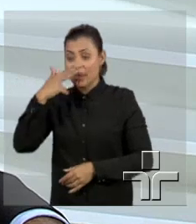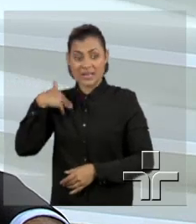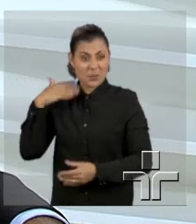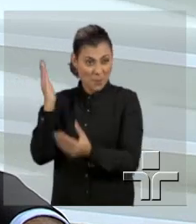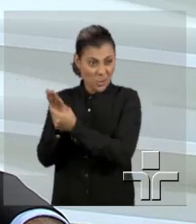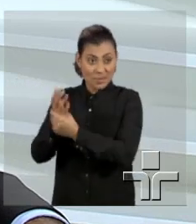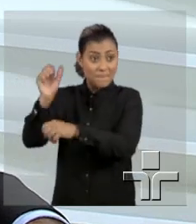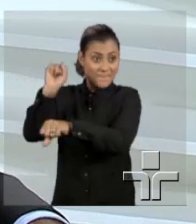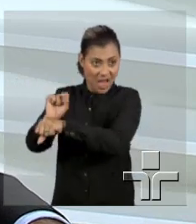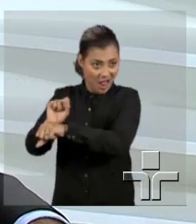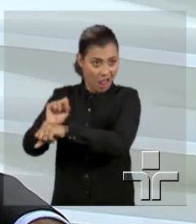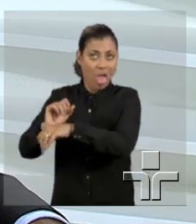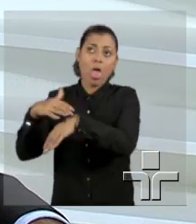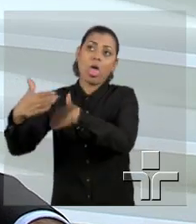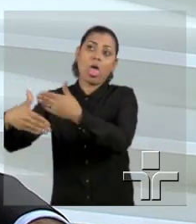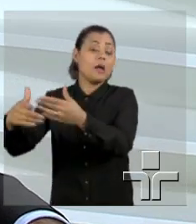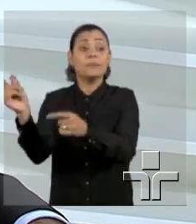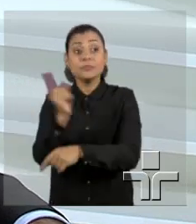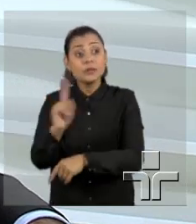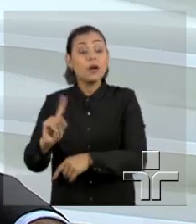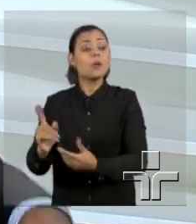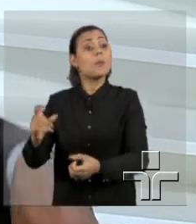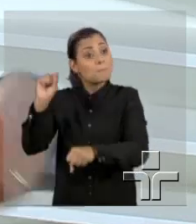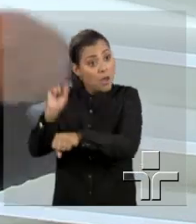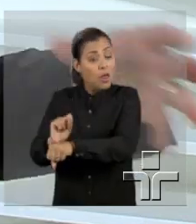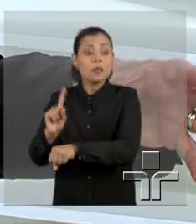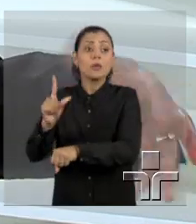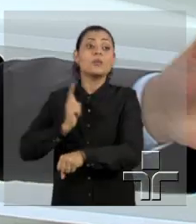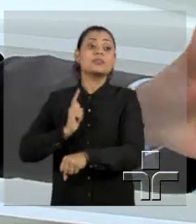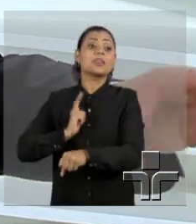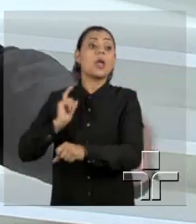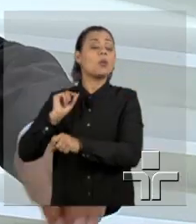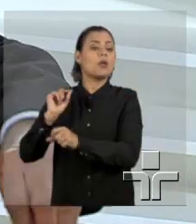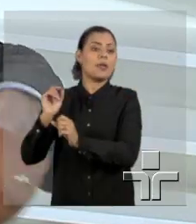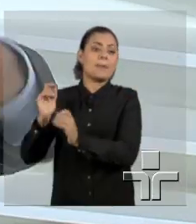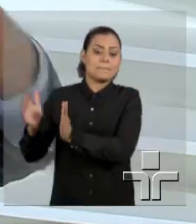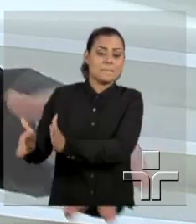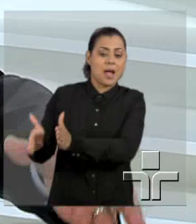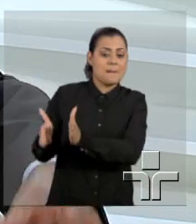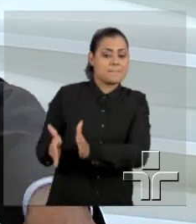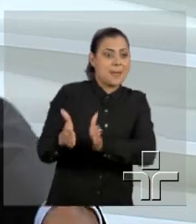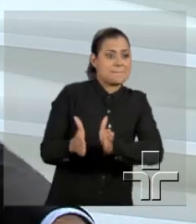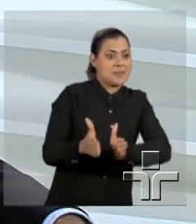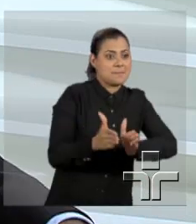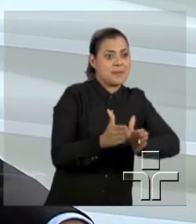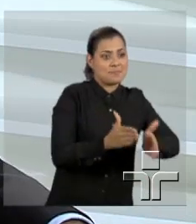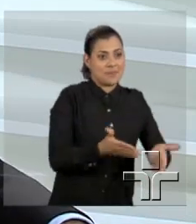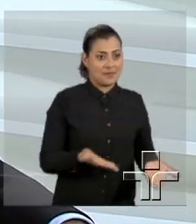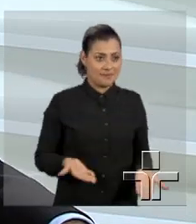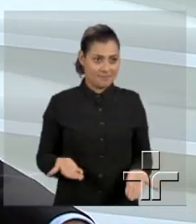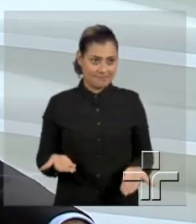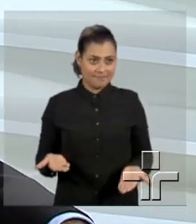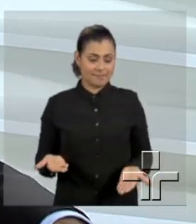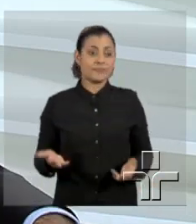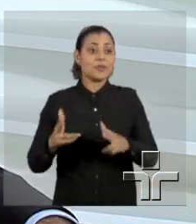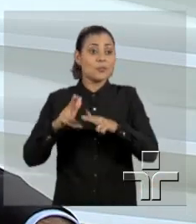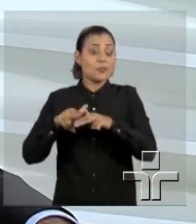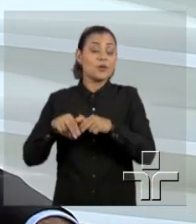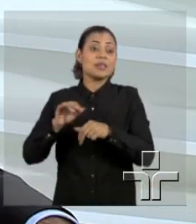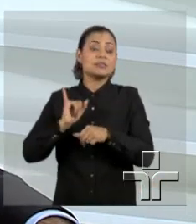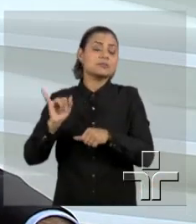pior, recue, trabalha com os institutos da preclusão processual, da